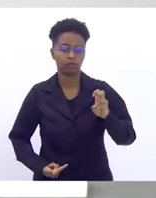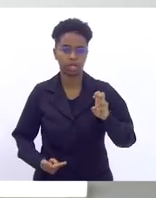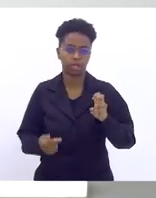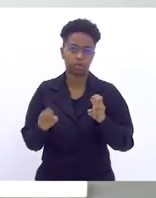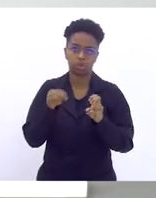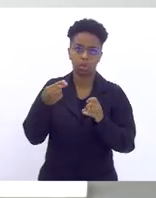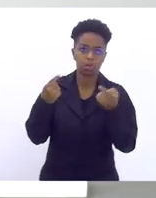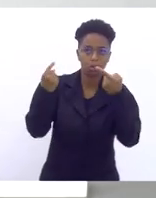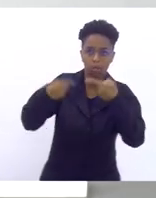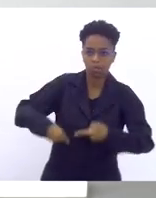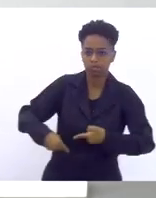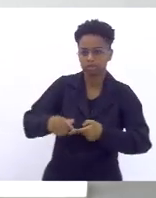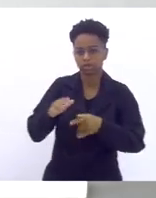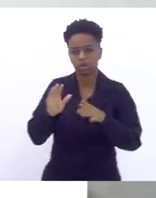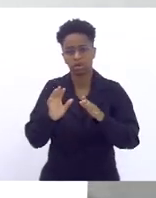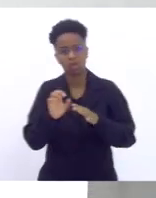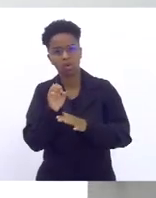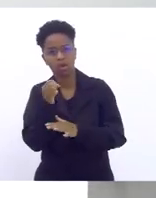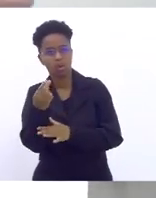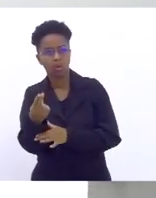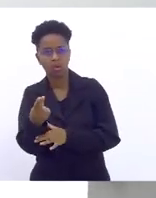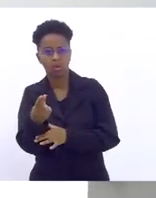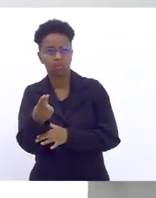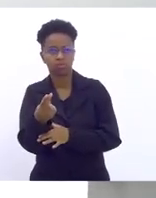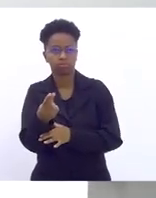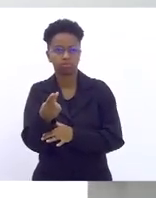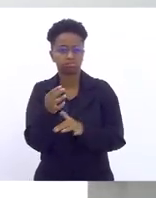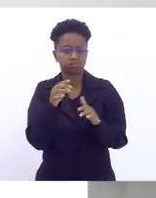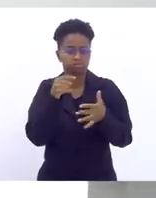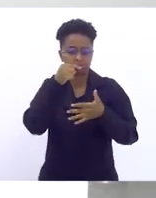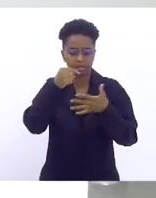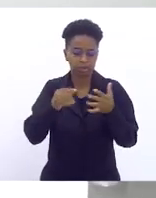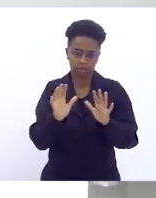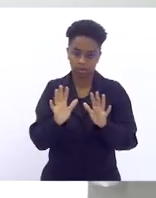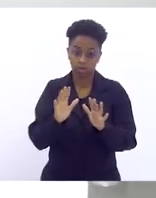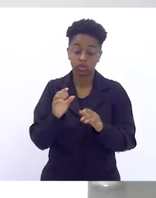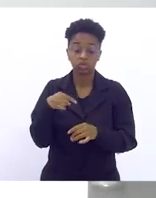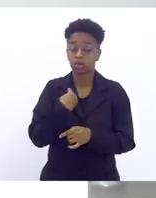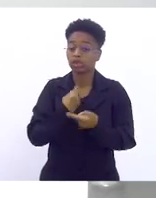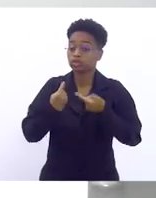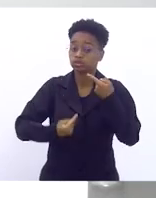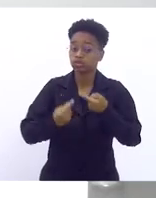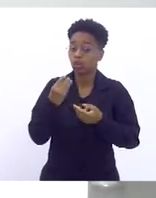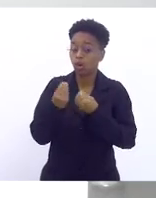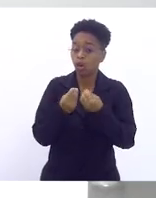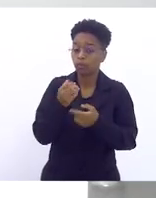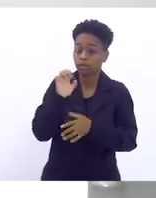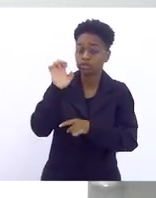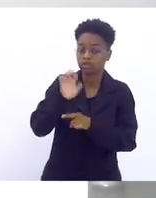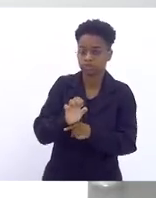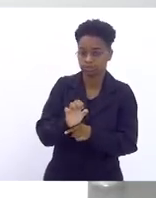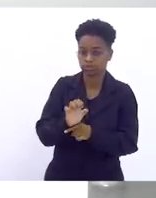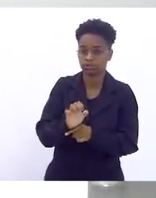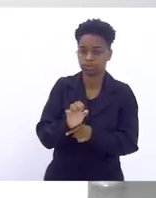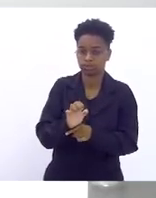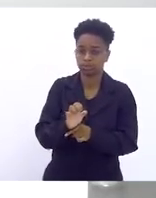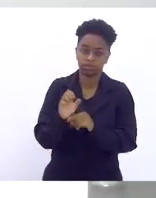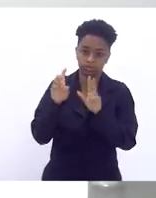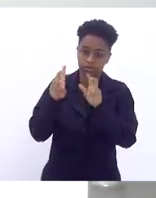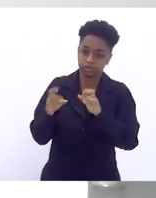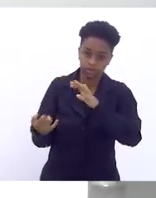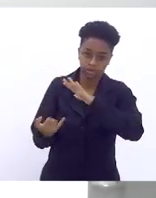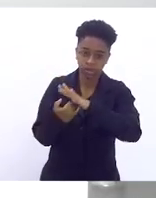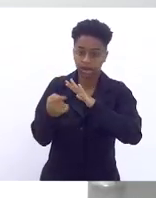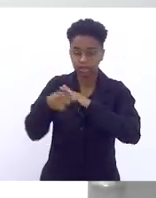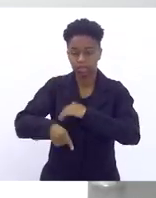oposição ou de situação nós estamos discutindo o estado né o complexo a questão institucional do Estado